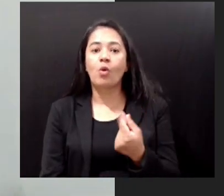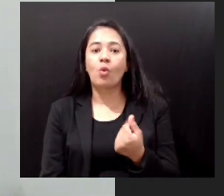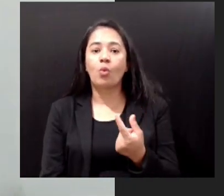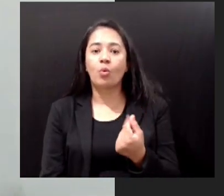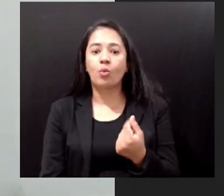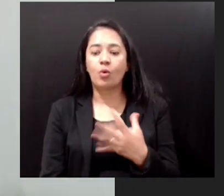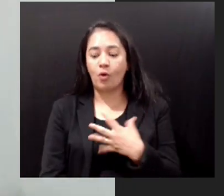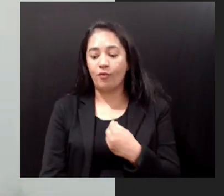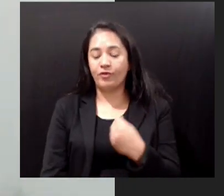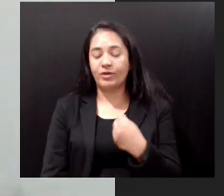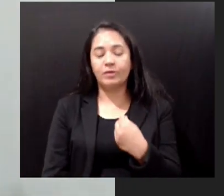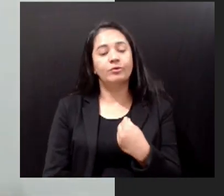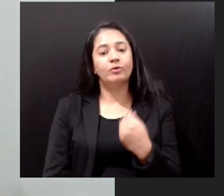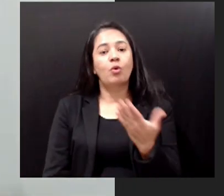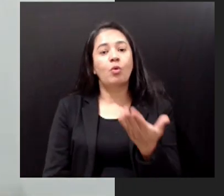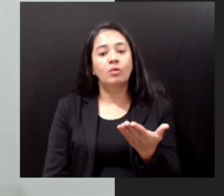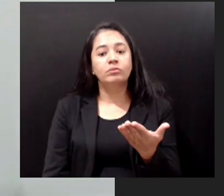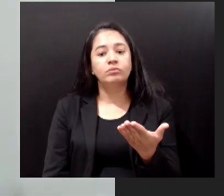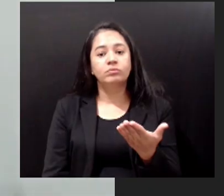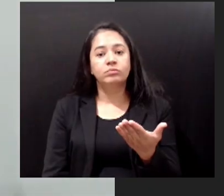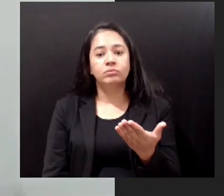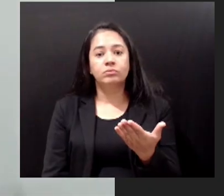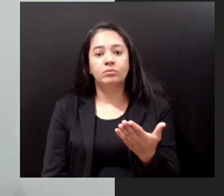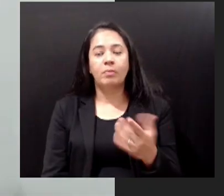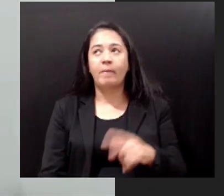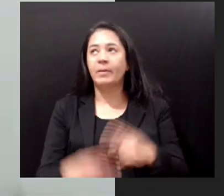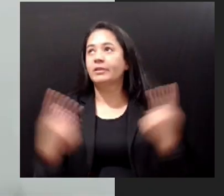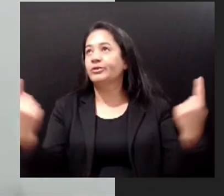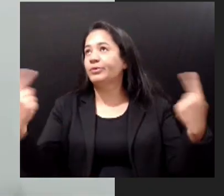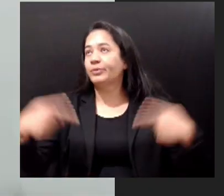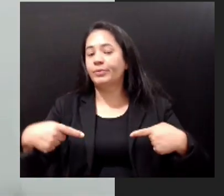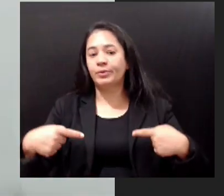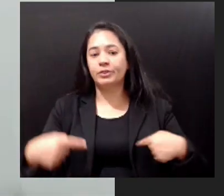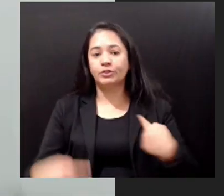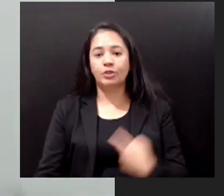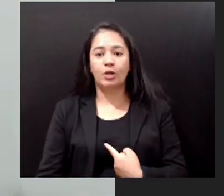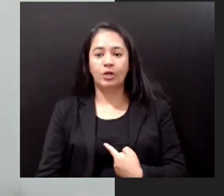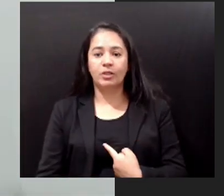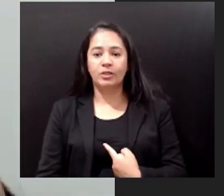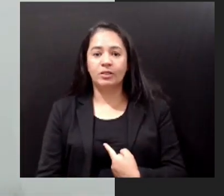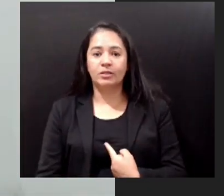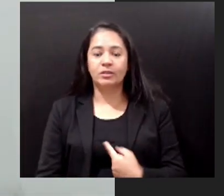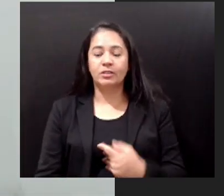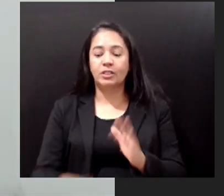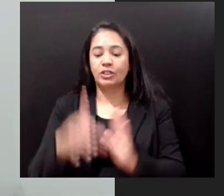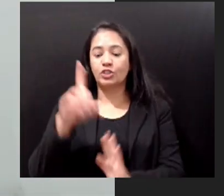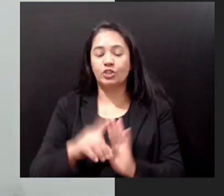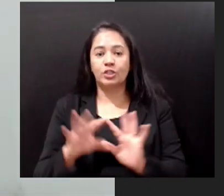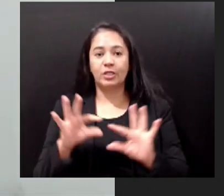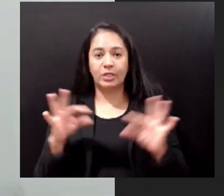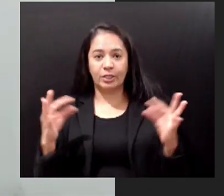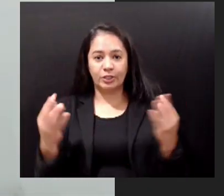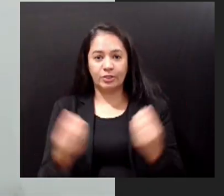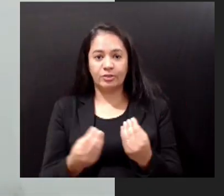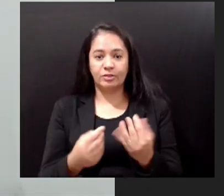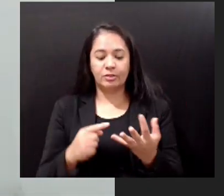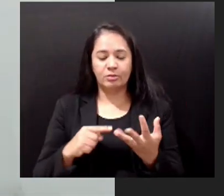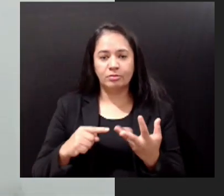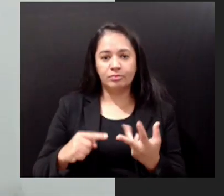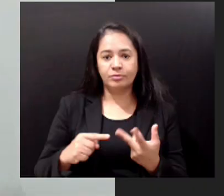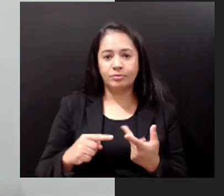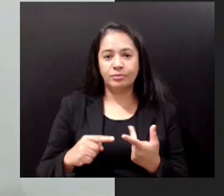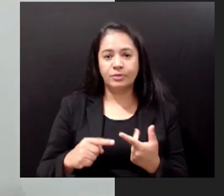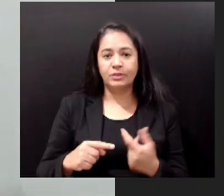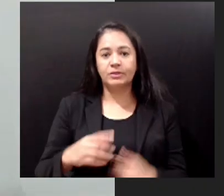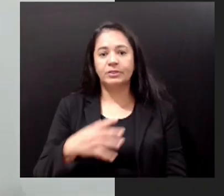da filha. Por mais desafiador que isso seja, quando nós estamos em direito de família, há muitos sentimentos